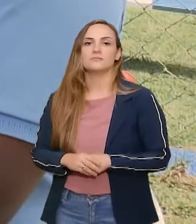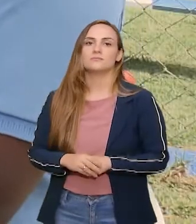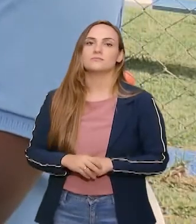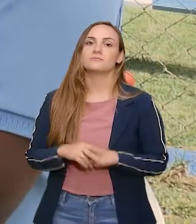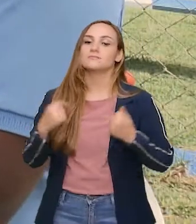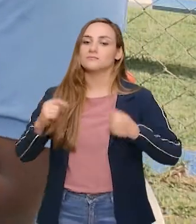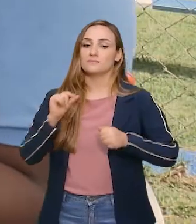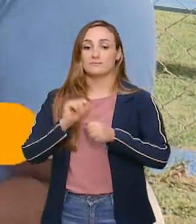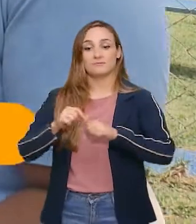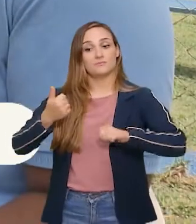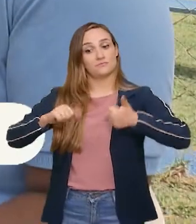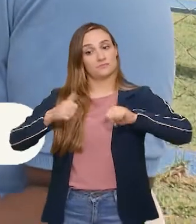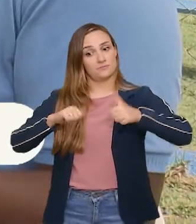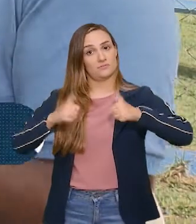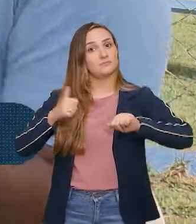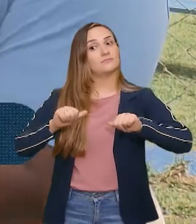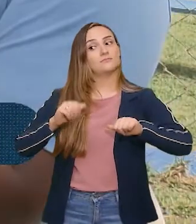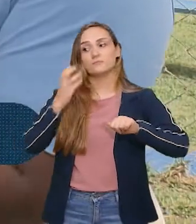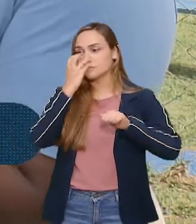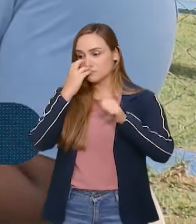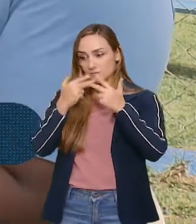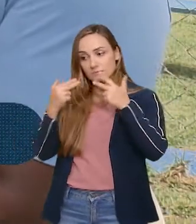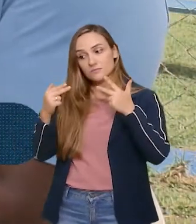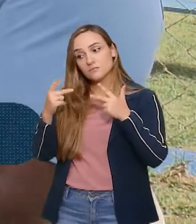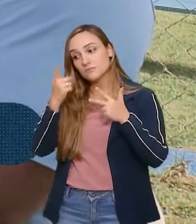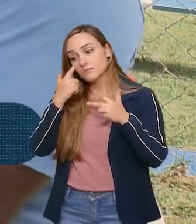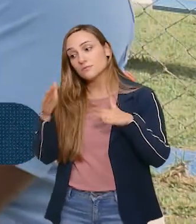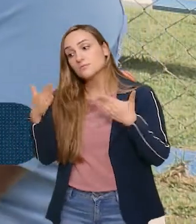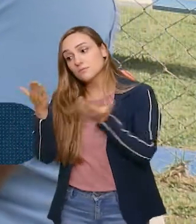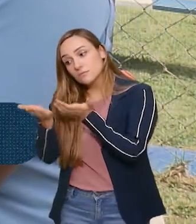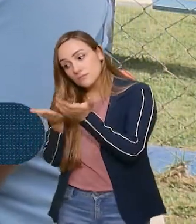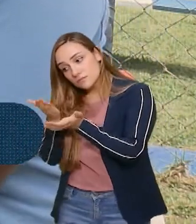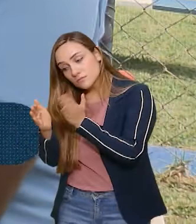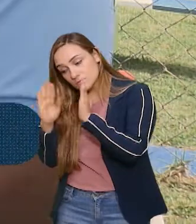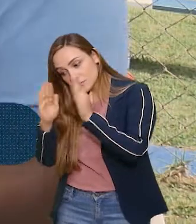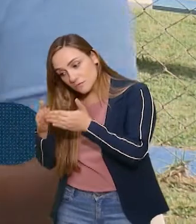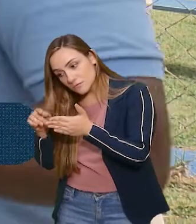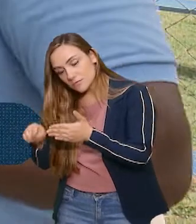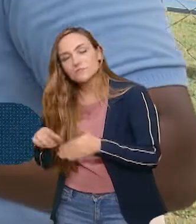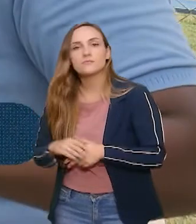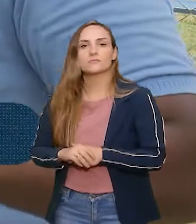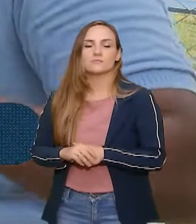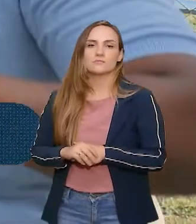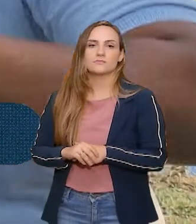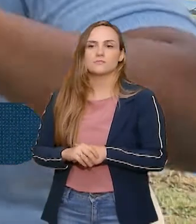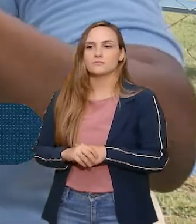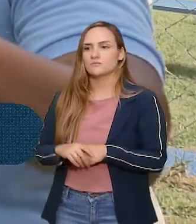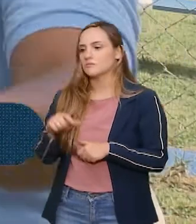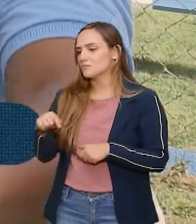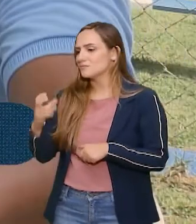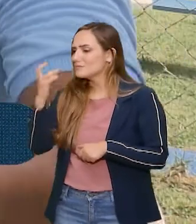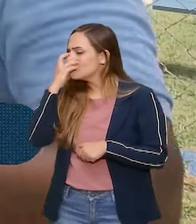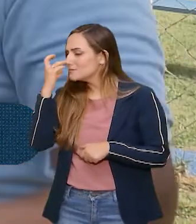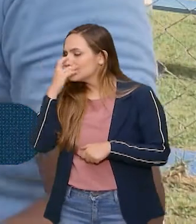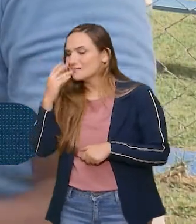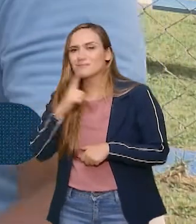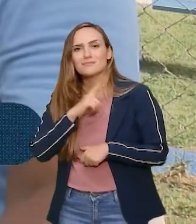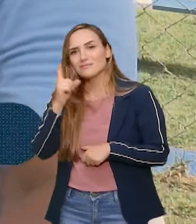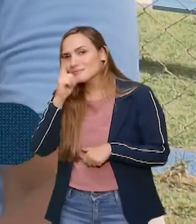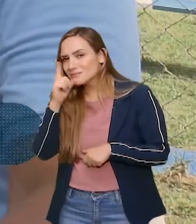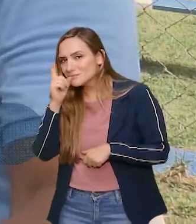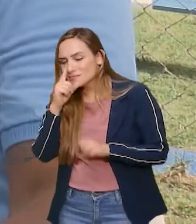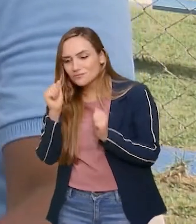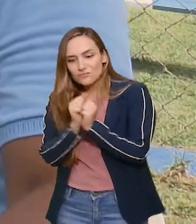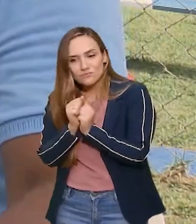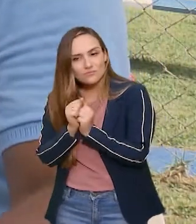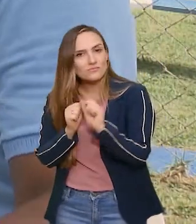de uma análise desse cachorro e precisa de um tratamento especial para ele. Ele não é um cachorrinho que tinha a mamãezinha dele ali desde o